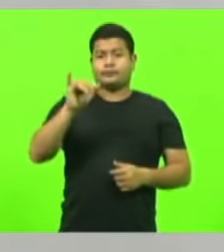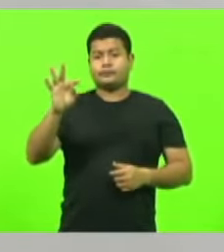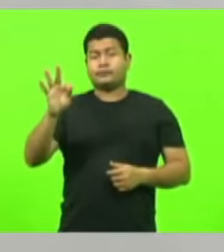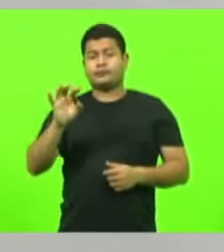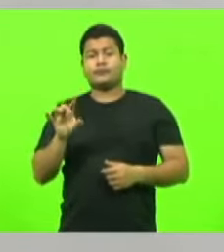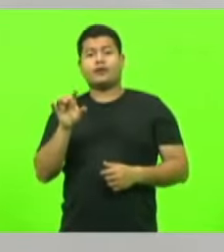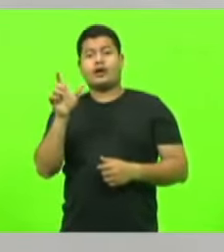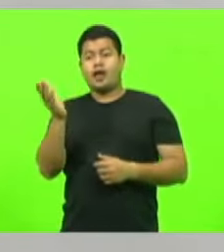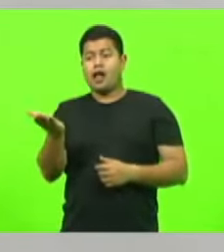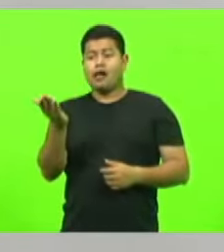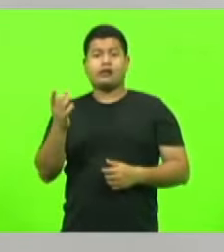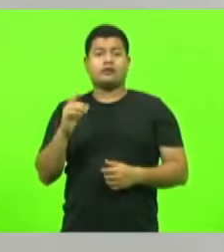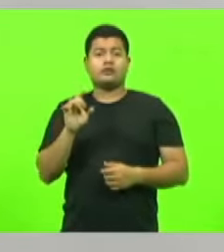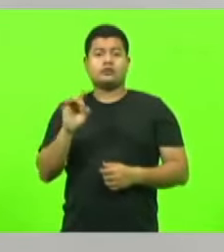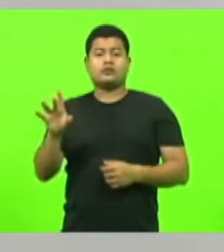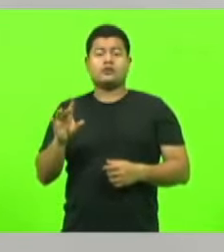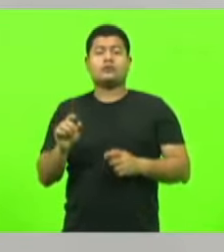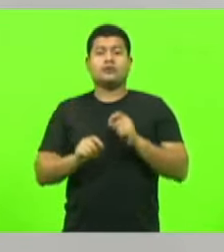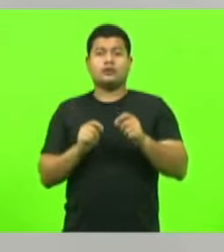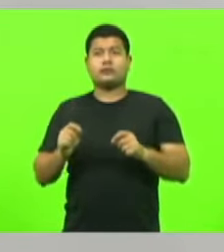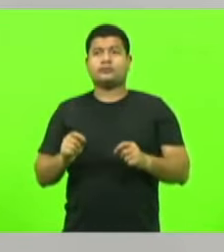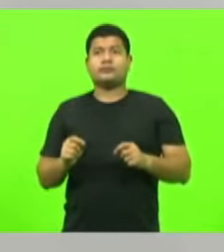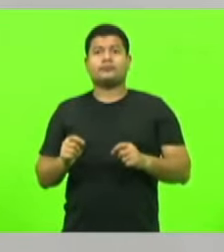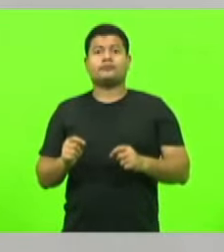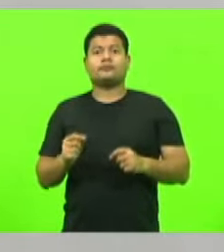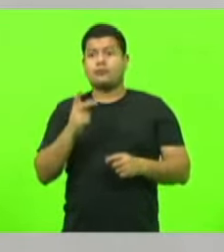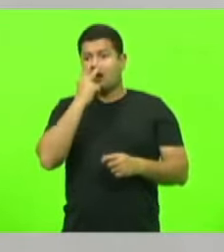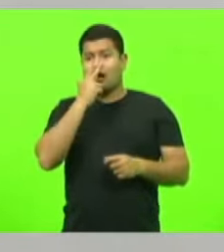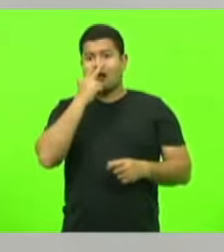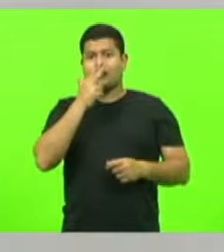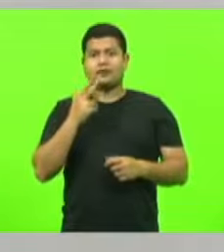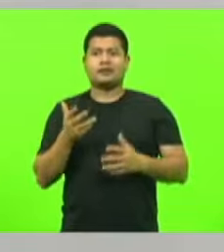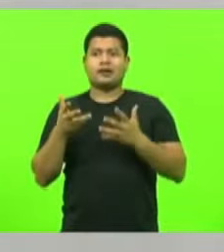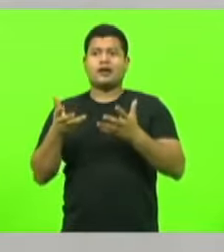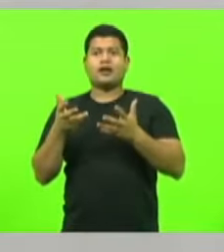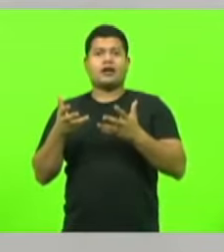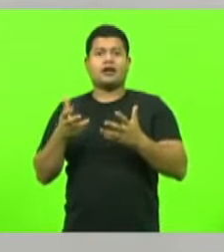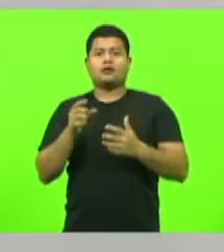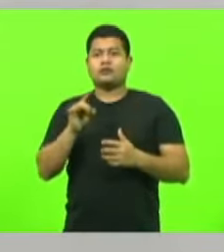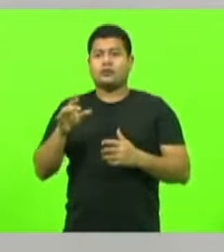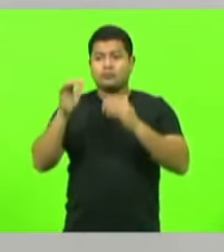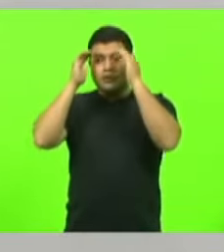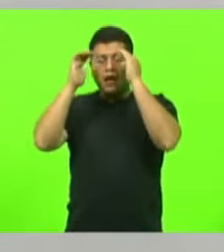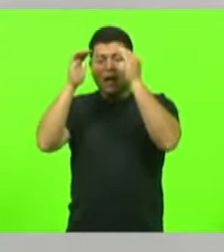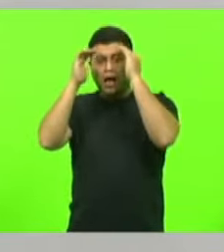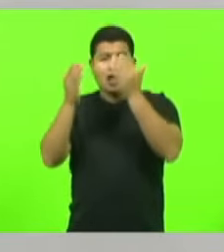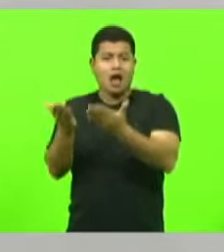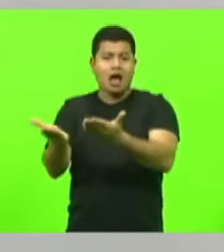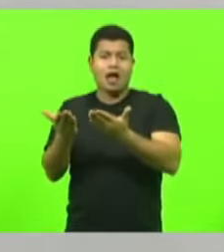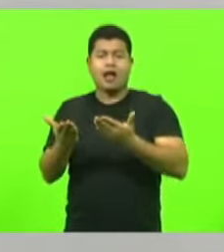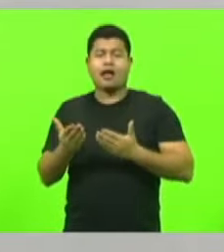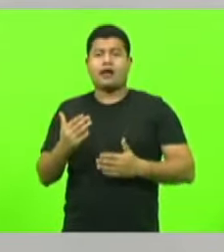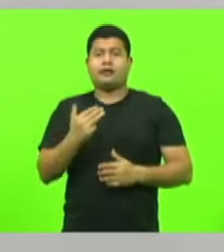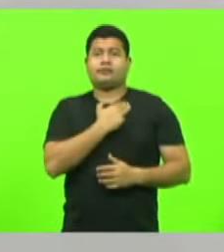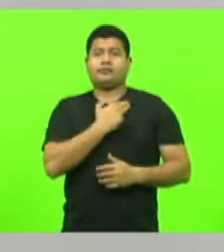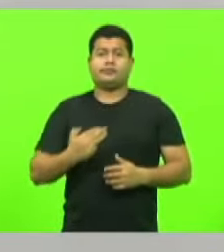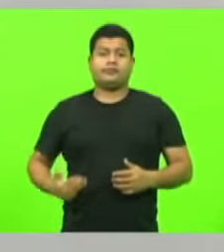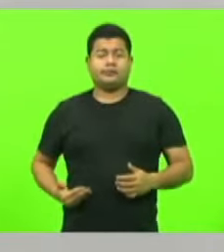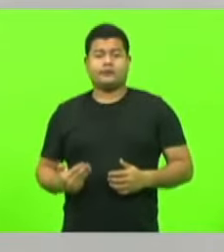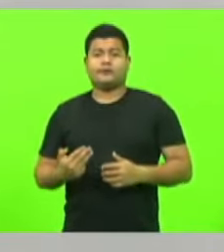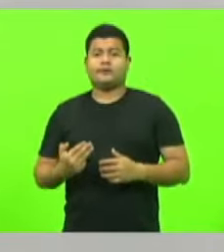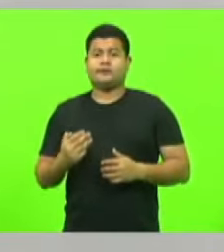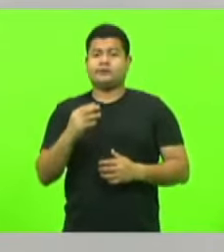apenas para aplicar a vontade do ministro da Infraestrutura, que já se manifestou favorável à aplicação